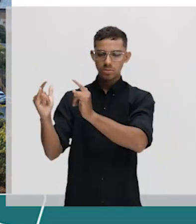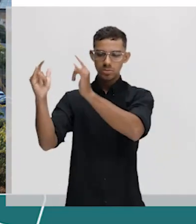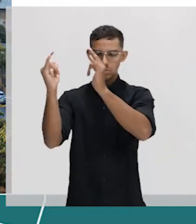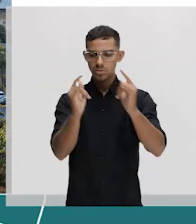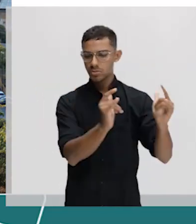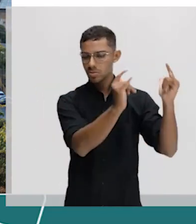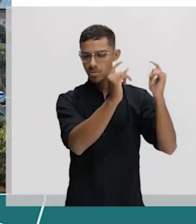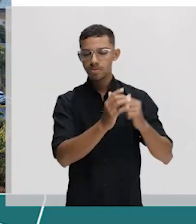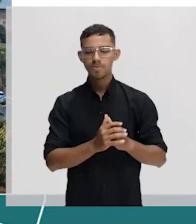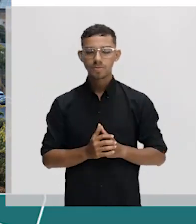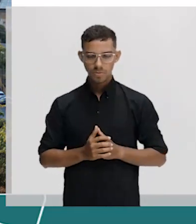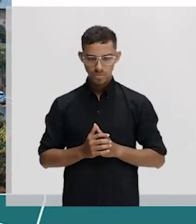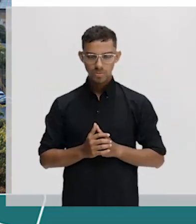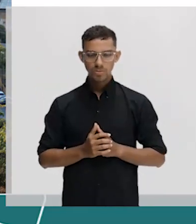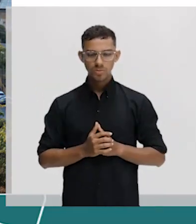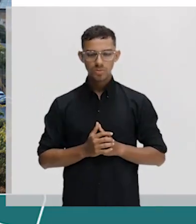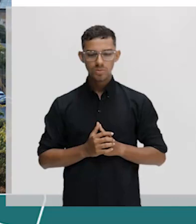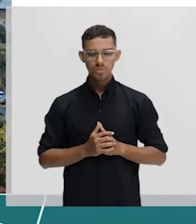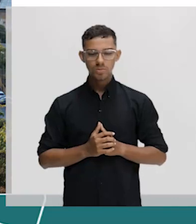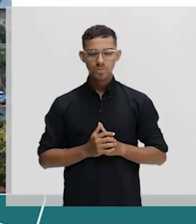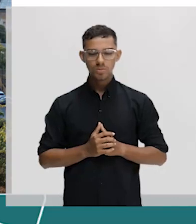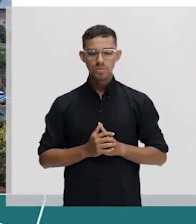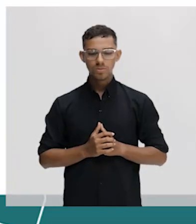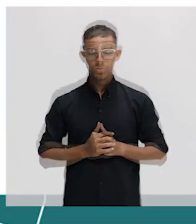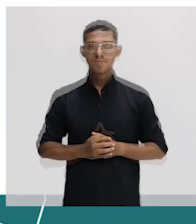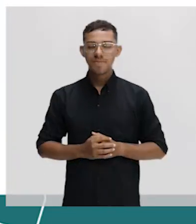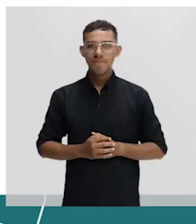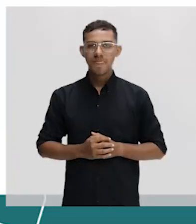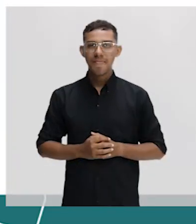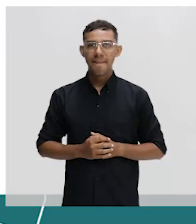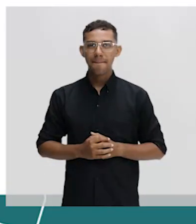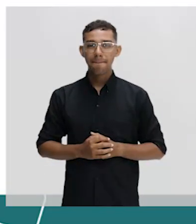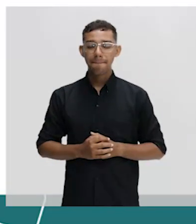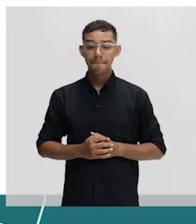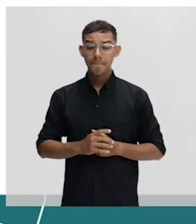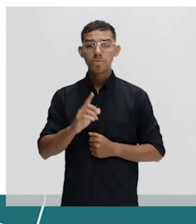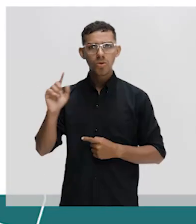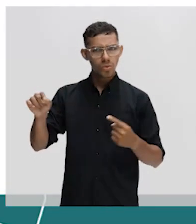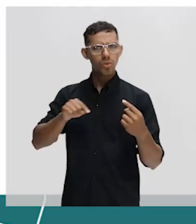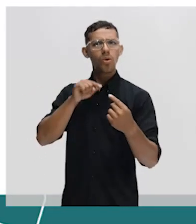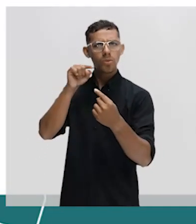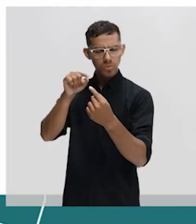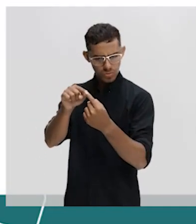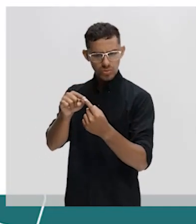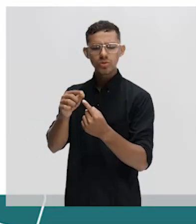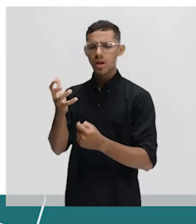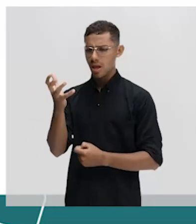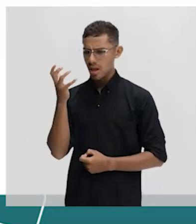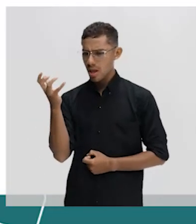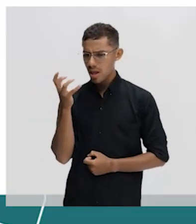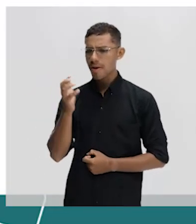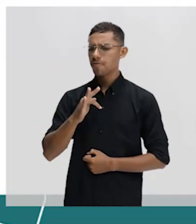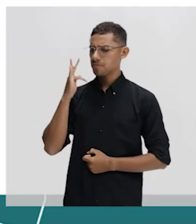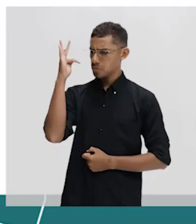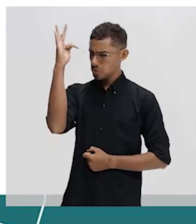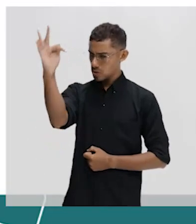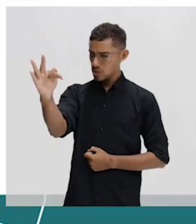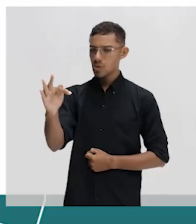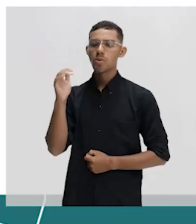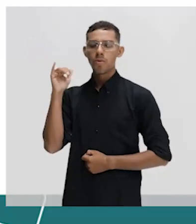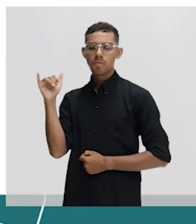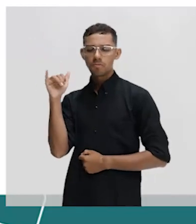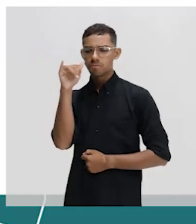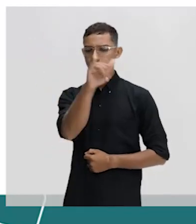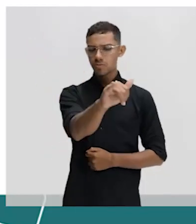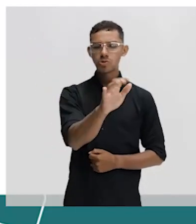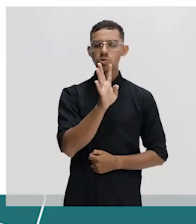né? E ela com certeza gente, olha isso aqui. Meta de vida, conhecer a igreja de Santa Sofia. Não sei se eu vou conseguir,